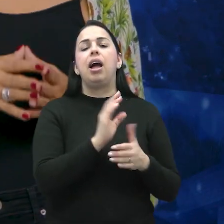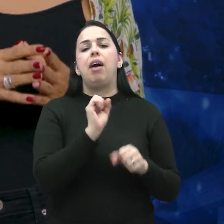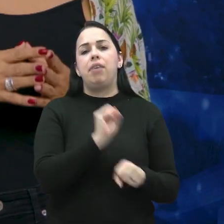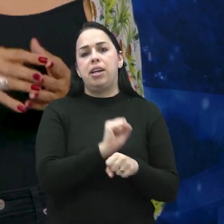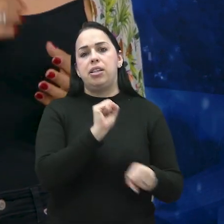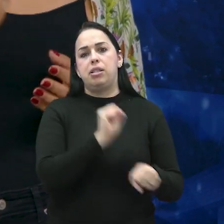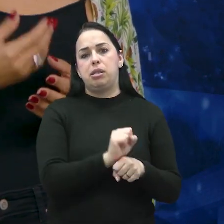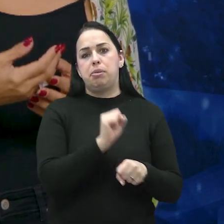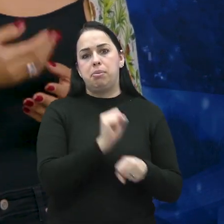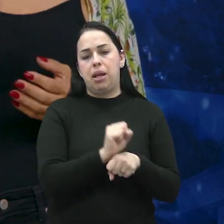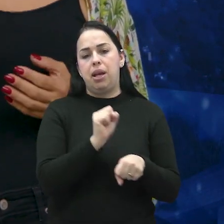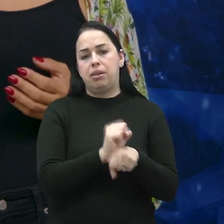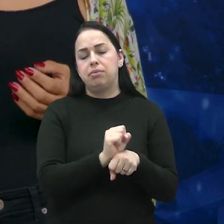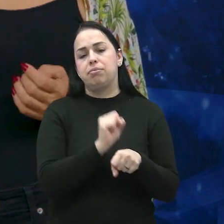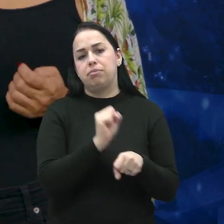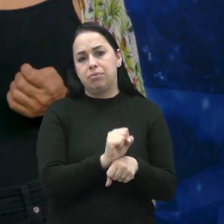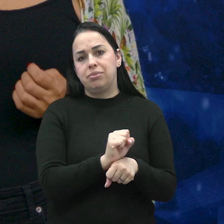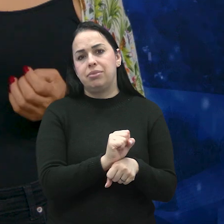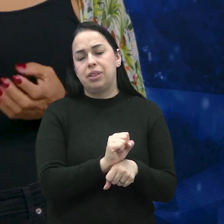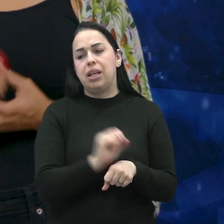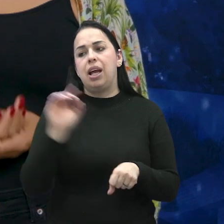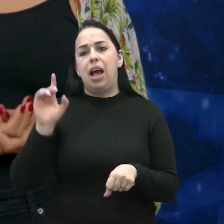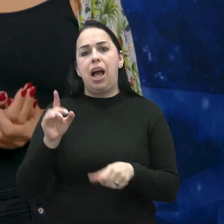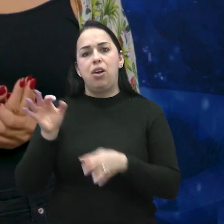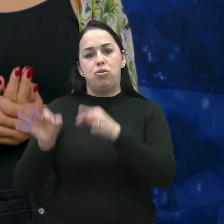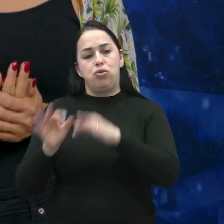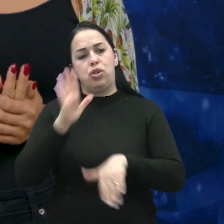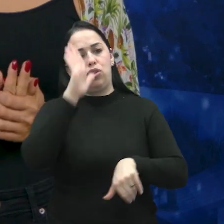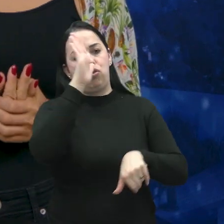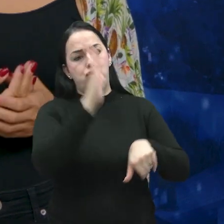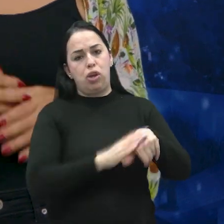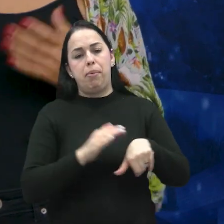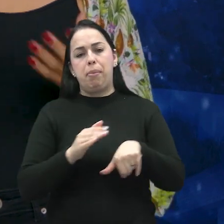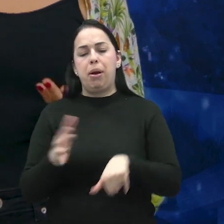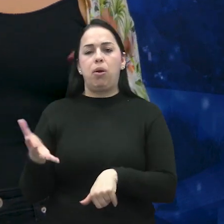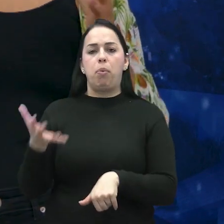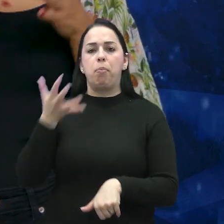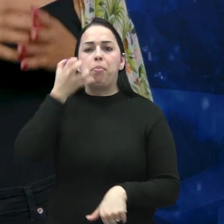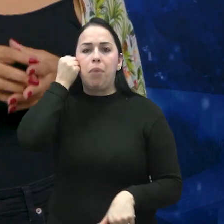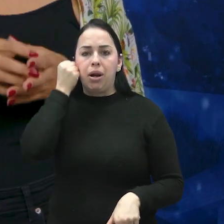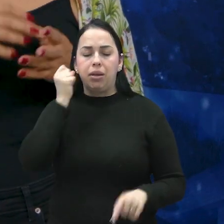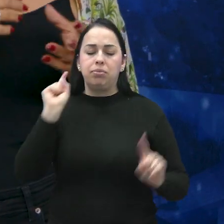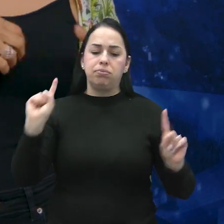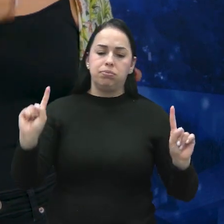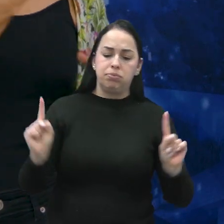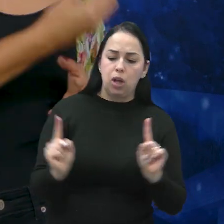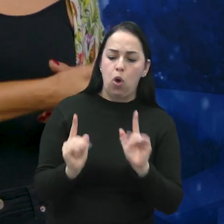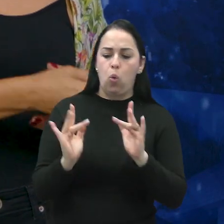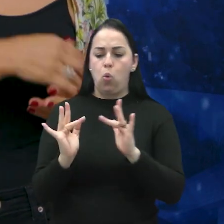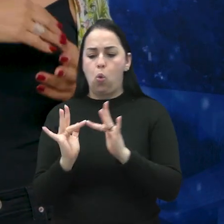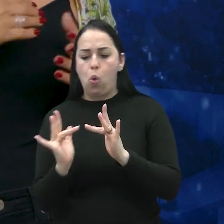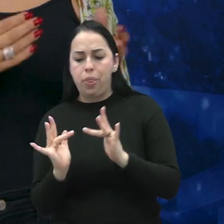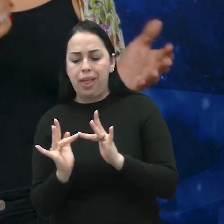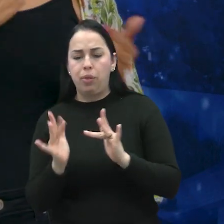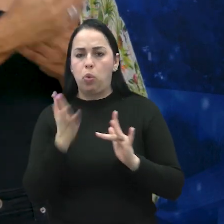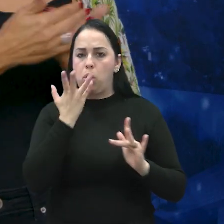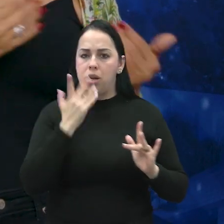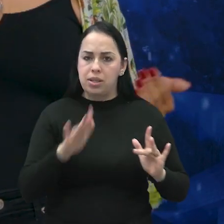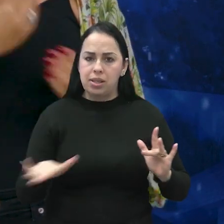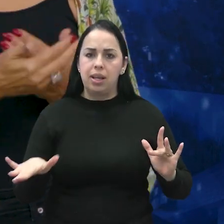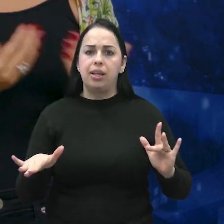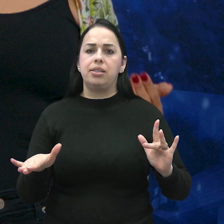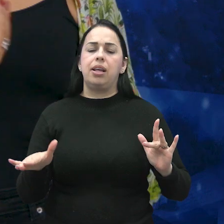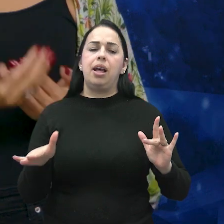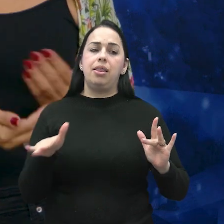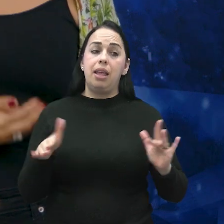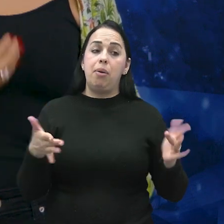vai esperar, aguardar, para ser chamada para fazer essa adoção, essa aproximação com essa criança. Então, tem um